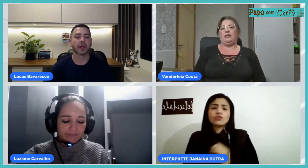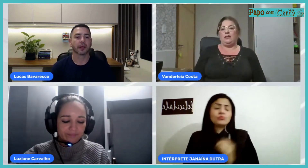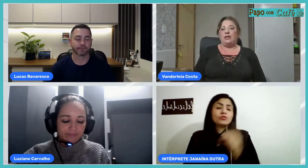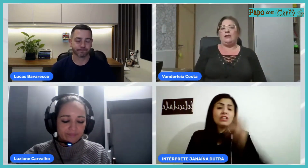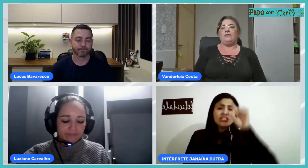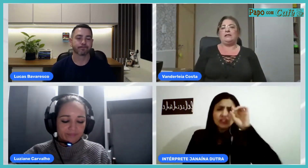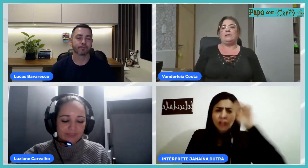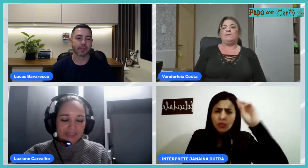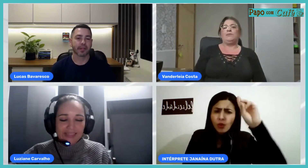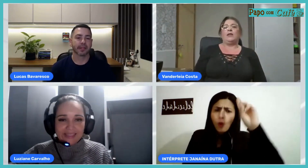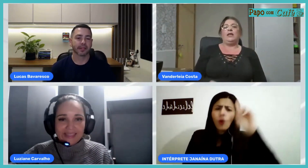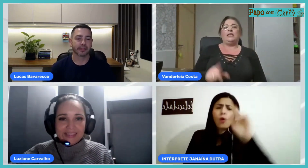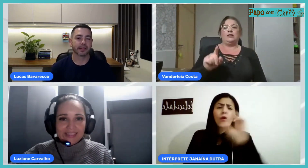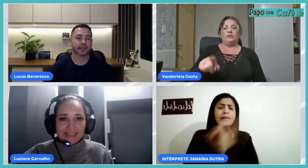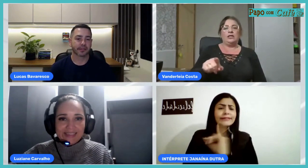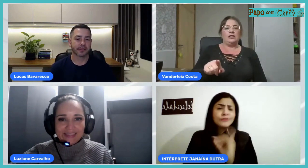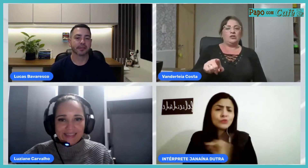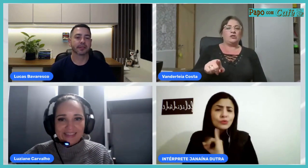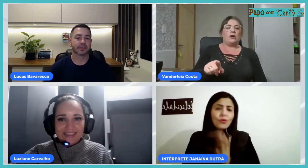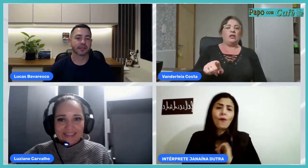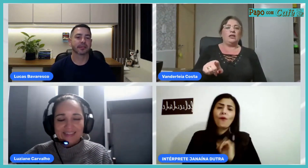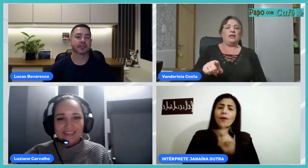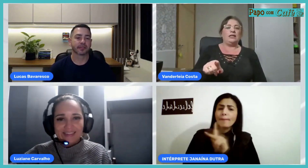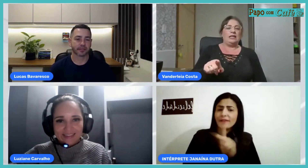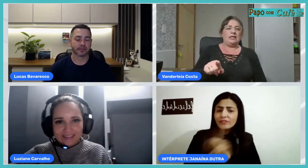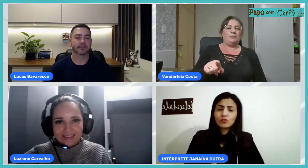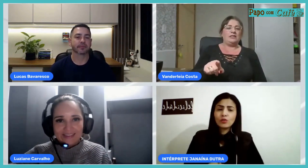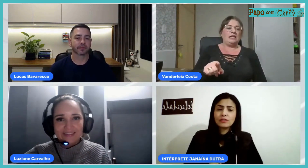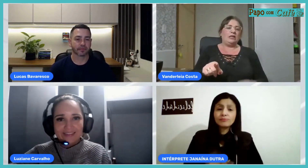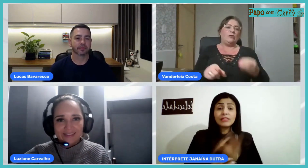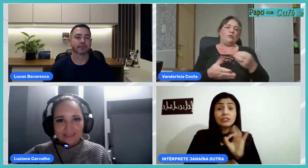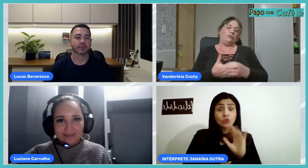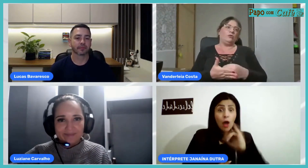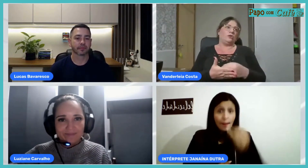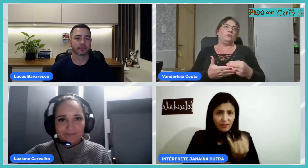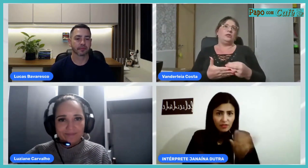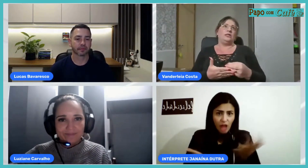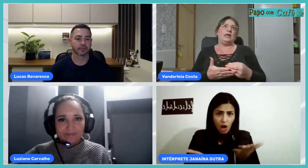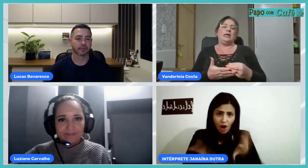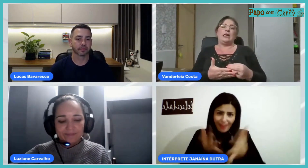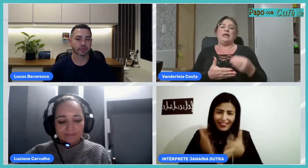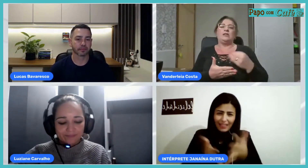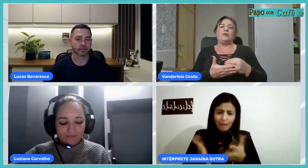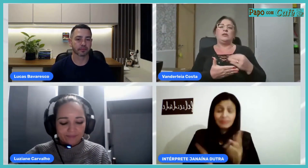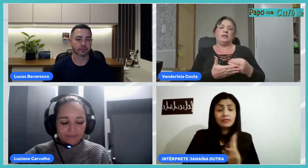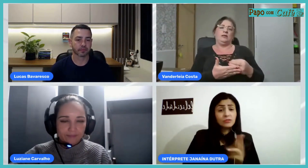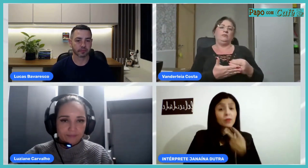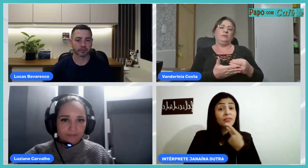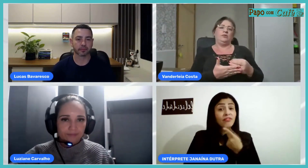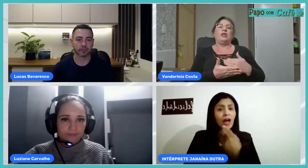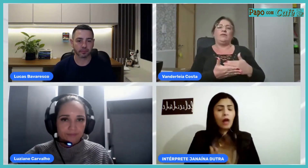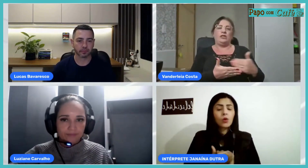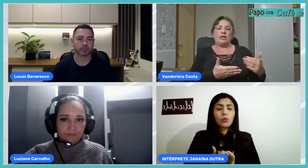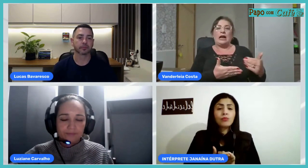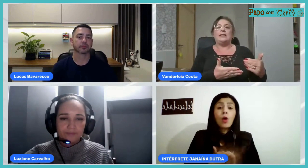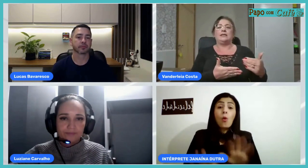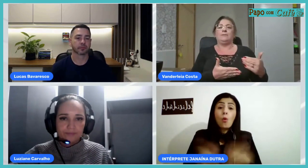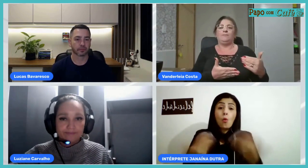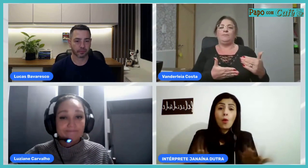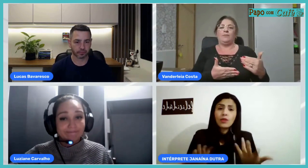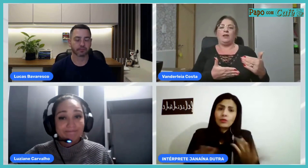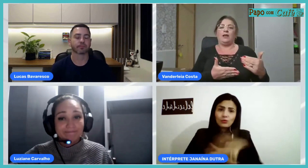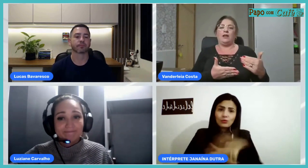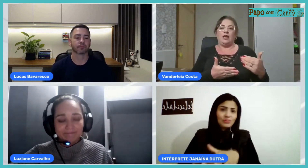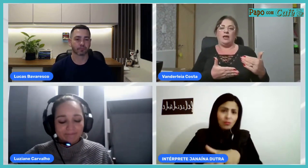sabe? Incríveis. E dando um gancho só na Libras ali, eu costumo dizer que a exclusão já vem de